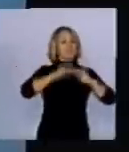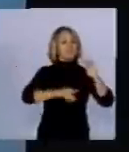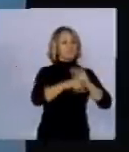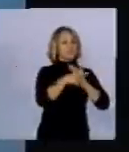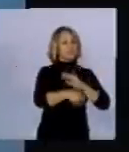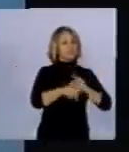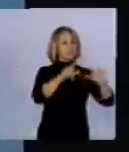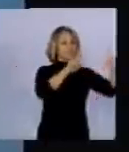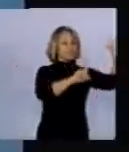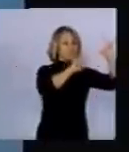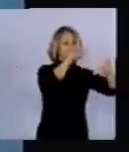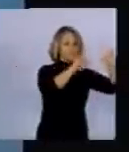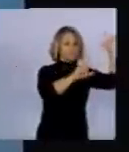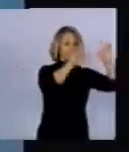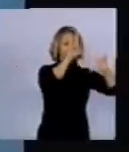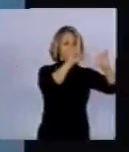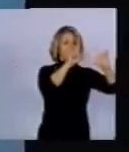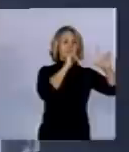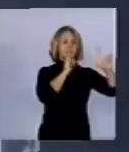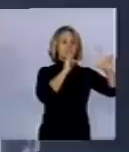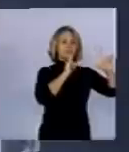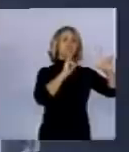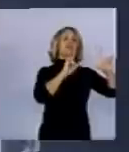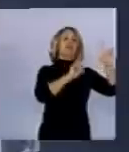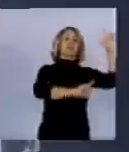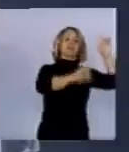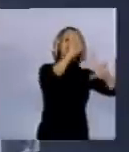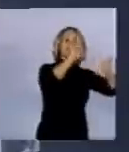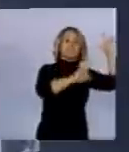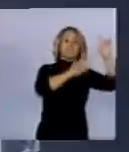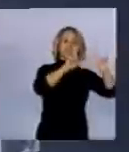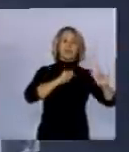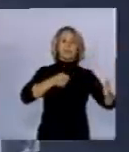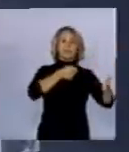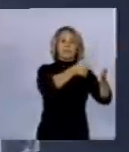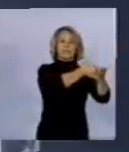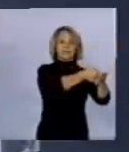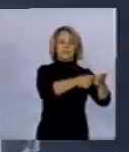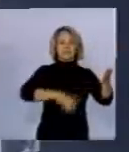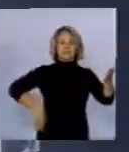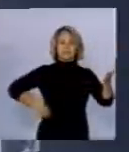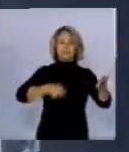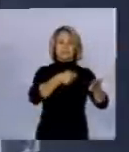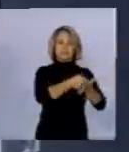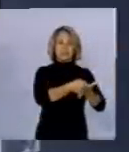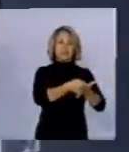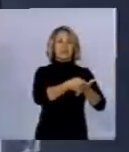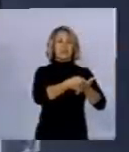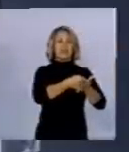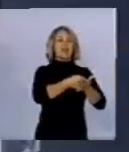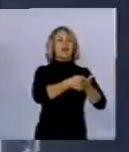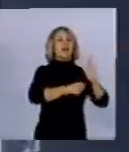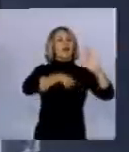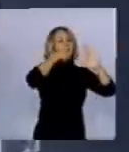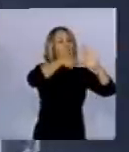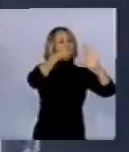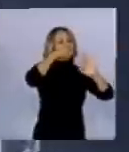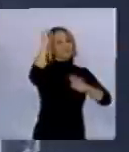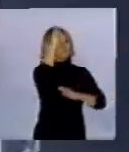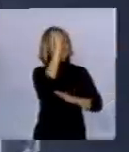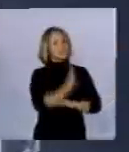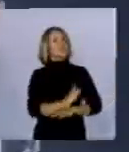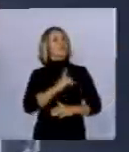também na na TV a cabo a produção nacional é inquestionável de inquestionável